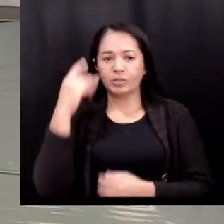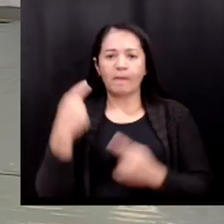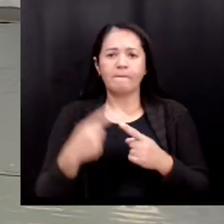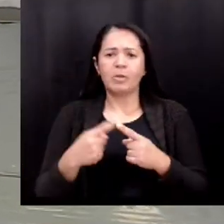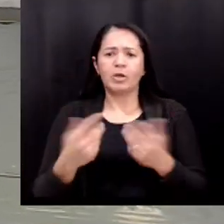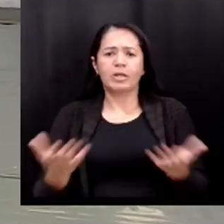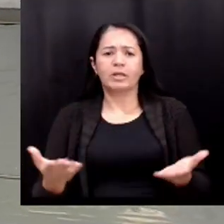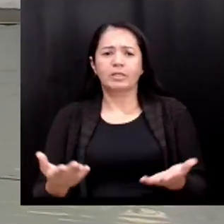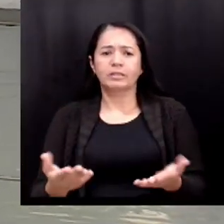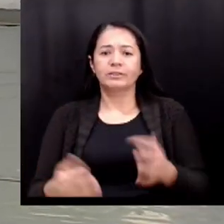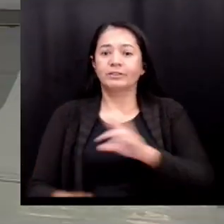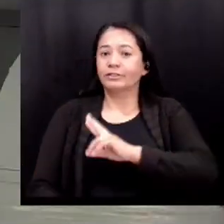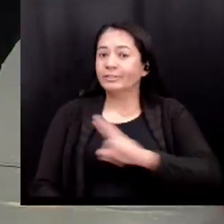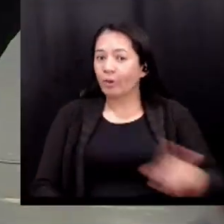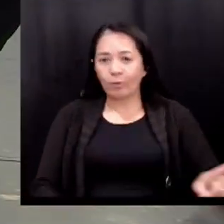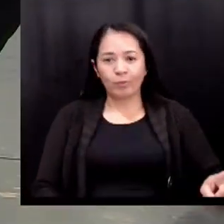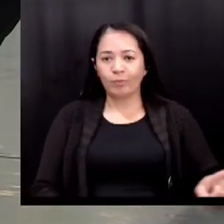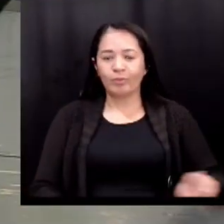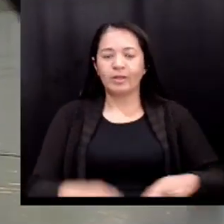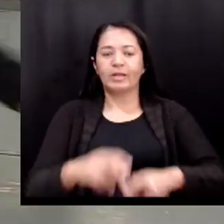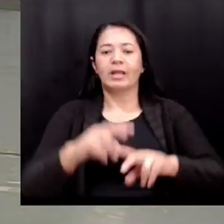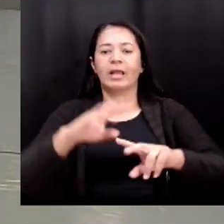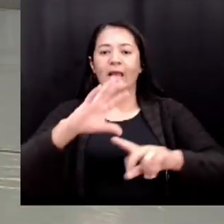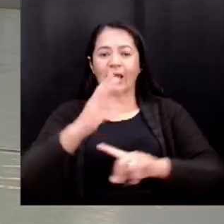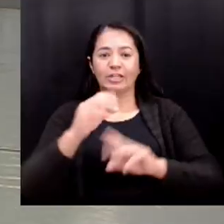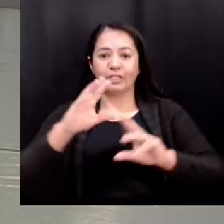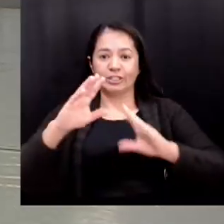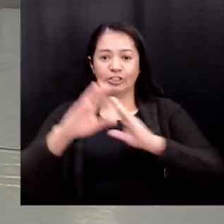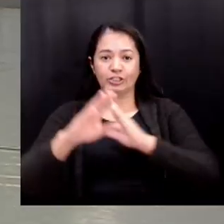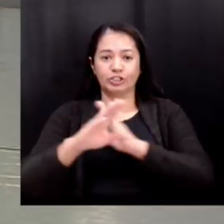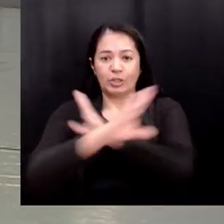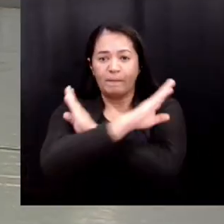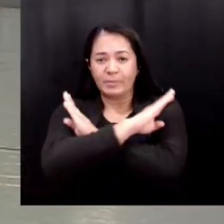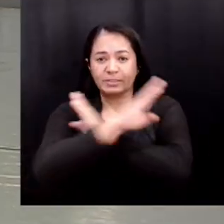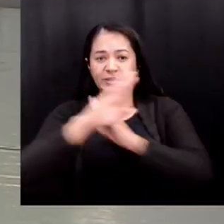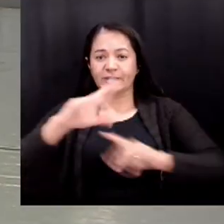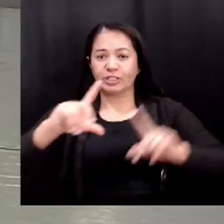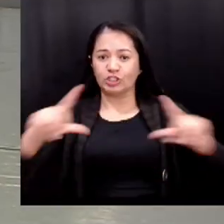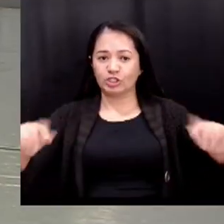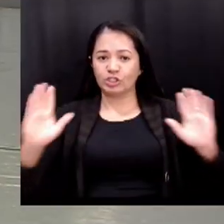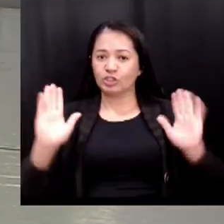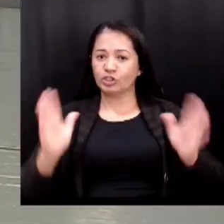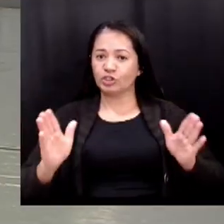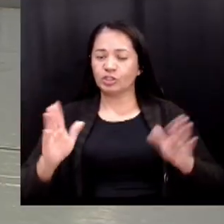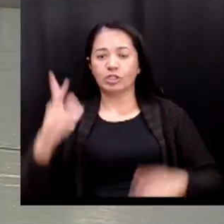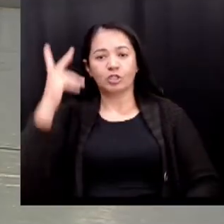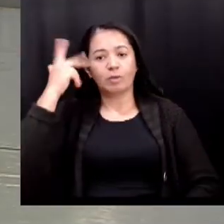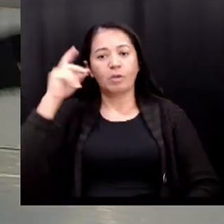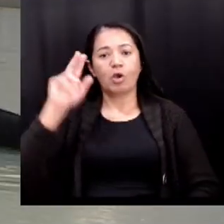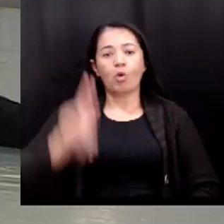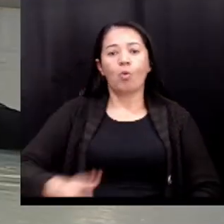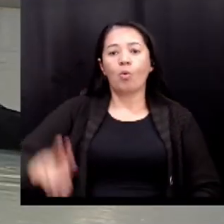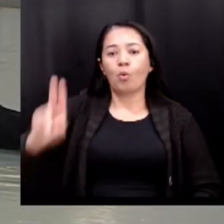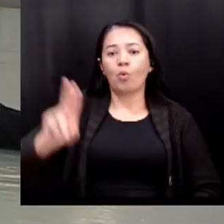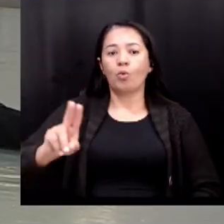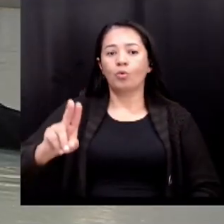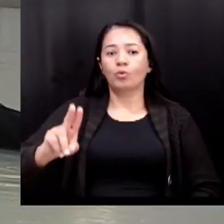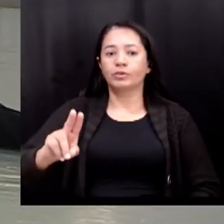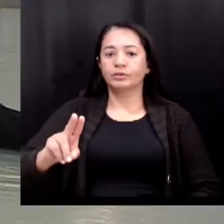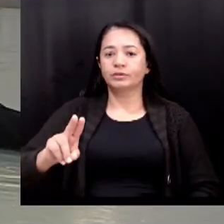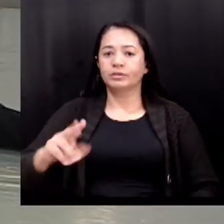Não. Artes marciais tradicionais japonesas geralmente utilizam o wagi, a jaqueta